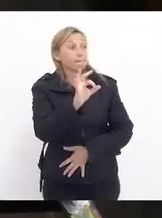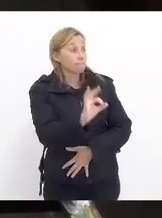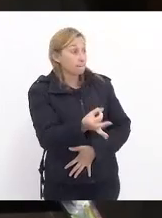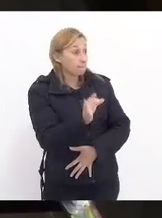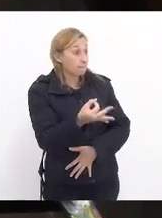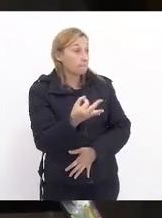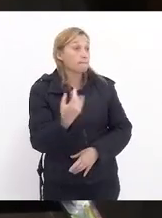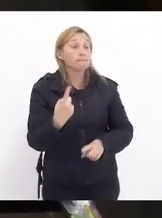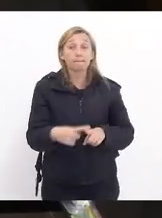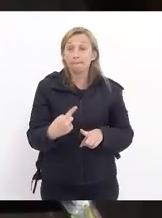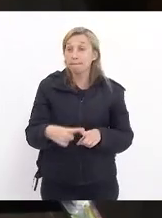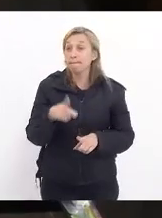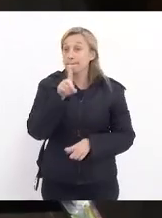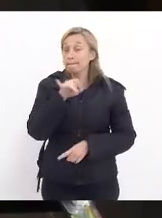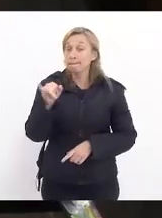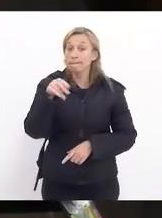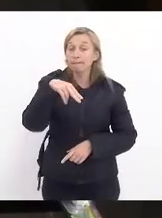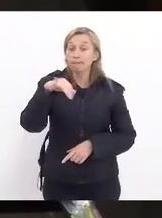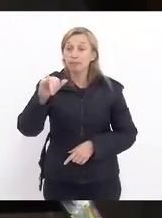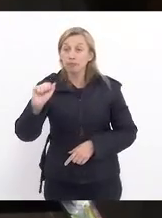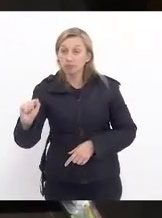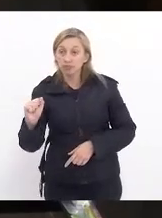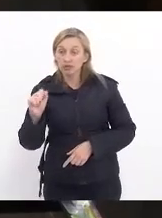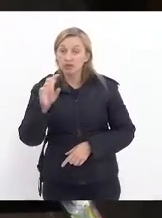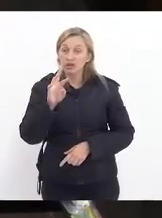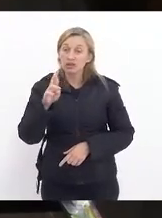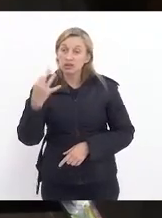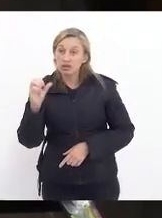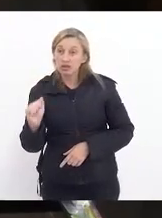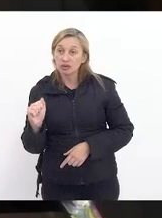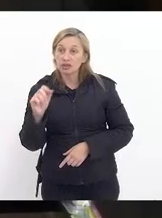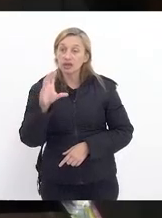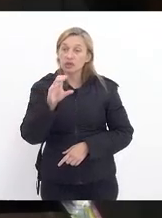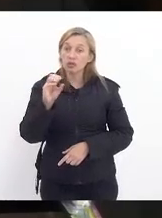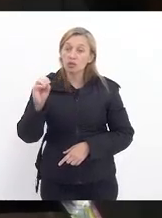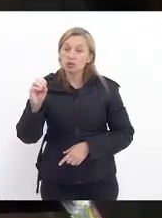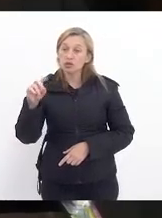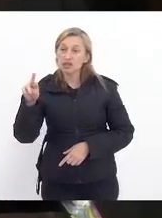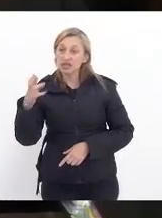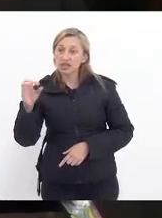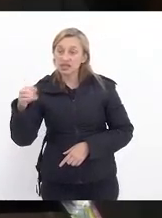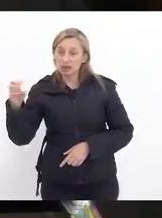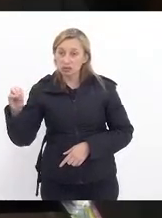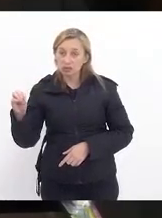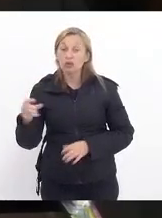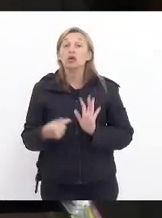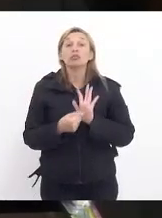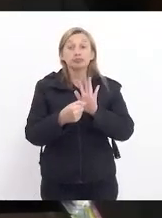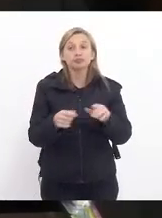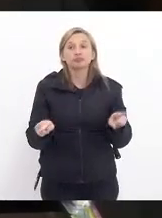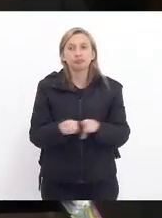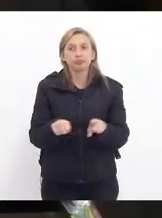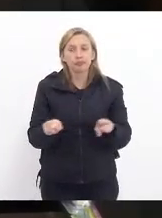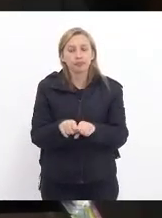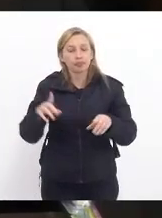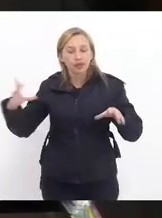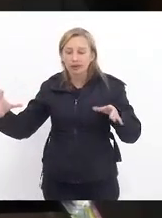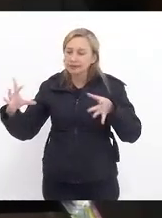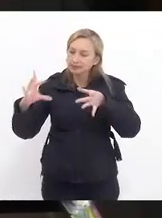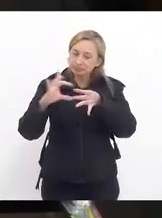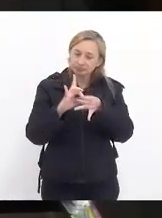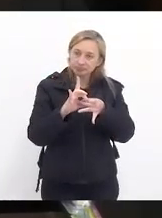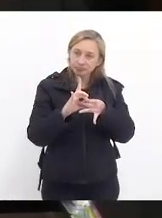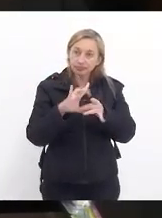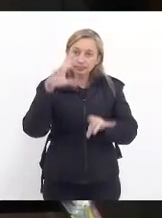exatamente por ser dia de Nossa Senhora da Conceição tô mostrando também aí a ligação